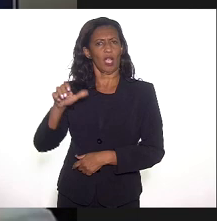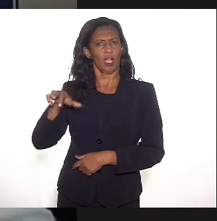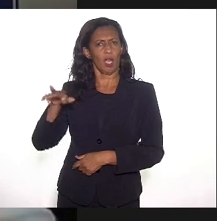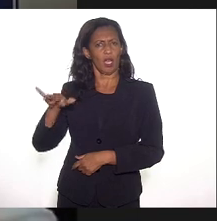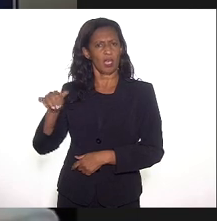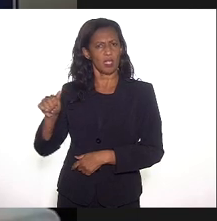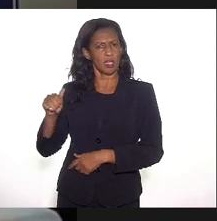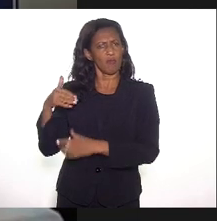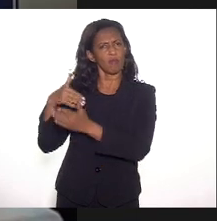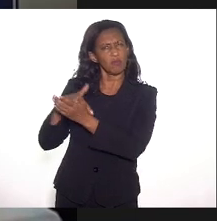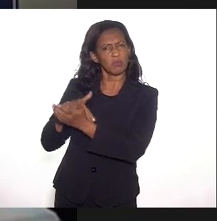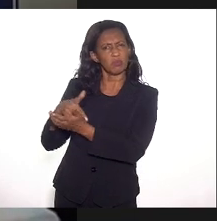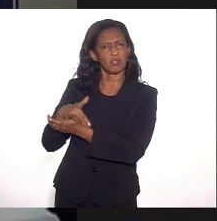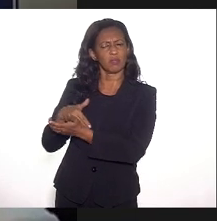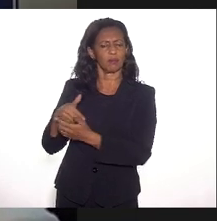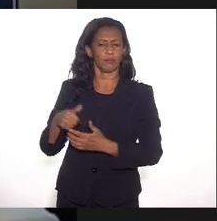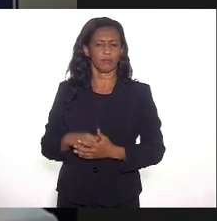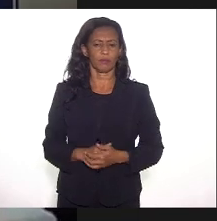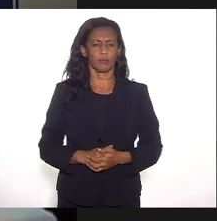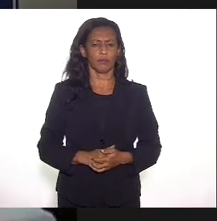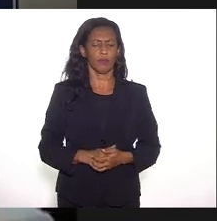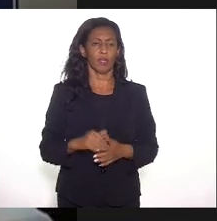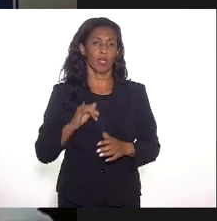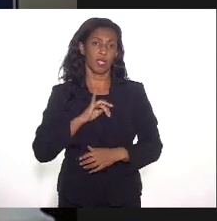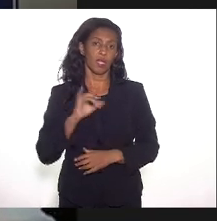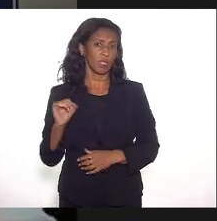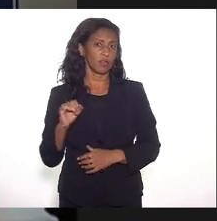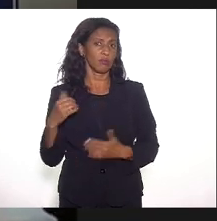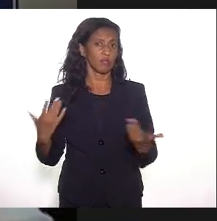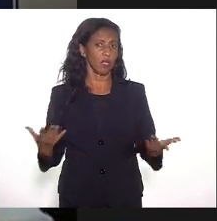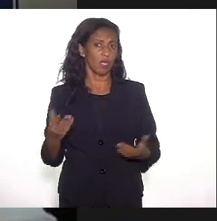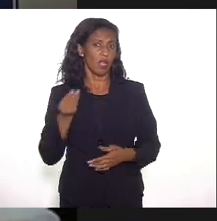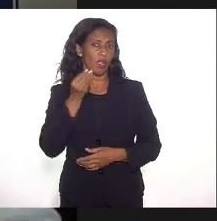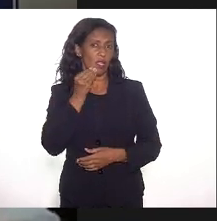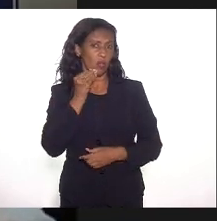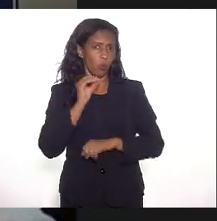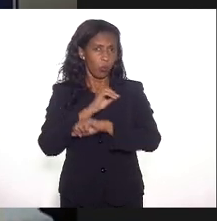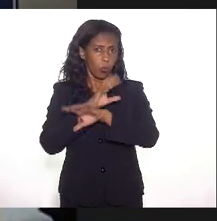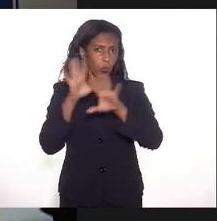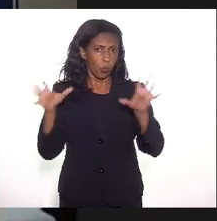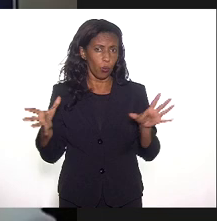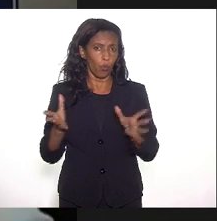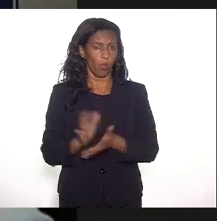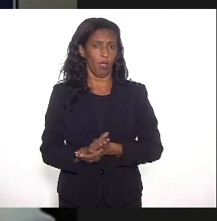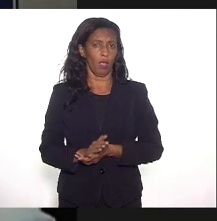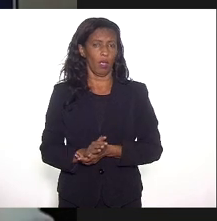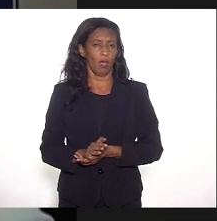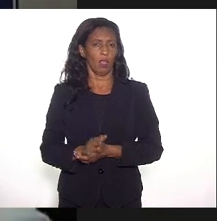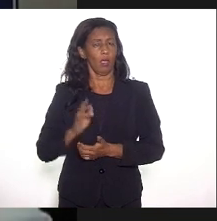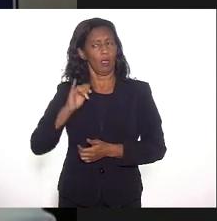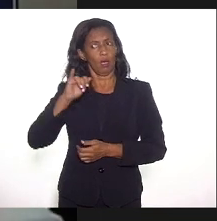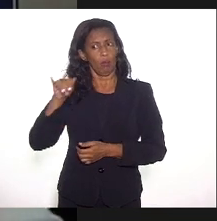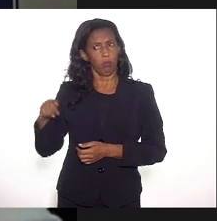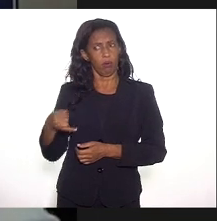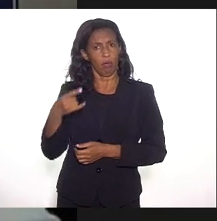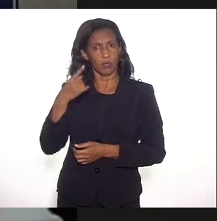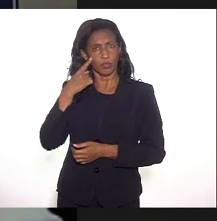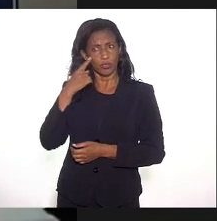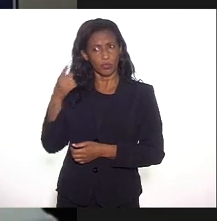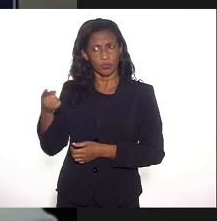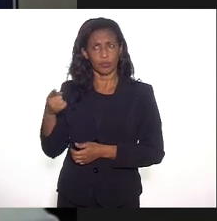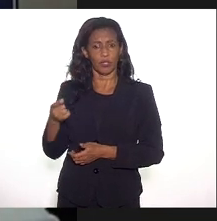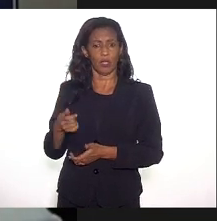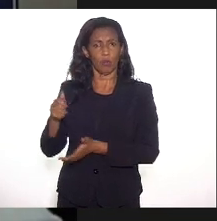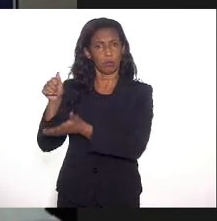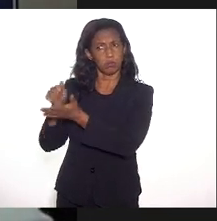estará sob sigilo. Isso quer dizer que a transparência e a possibilidade de isenção com